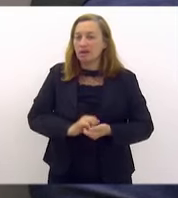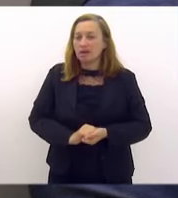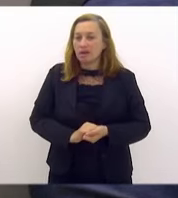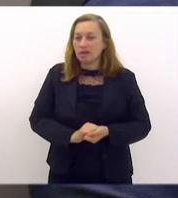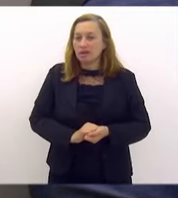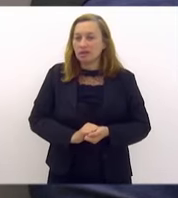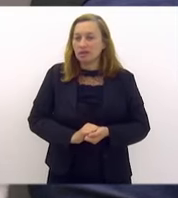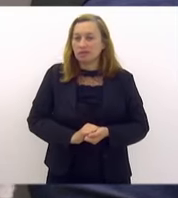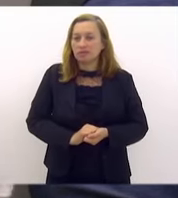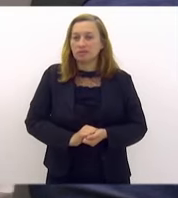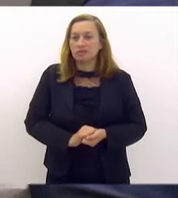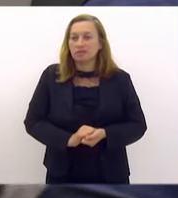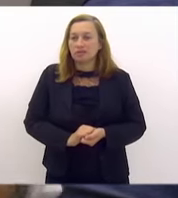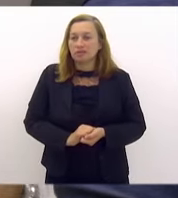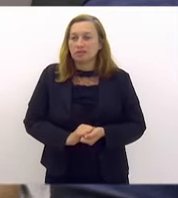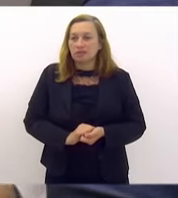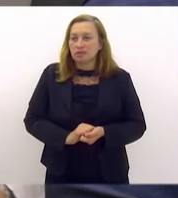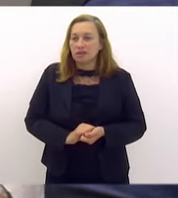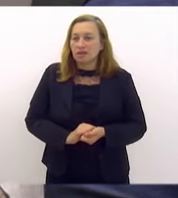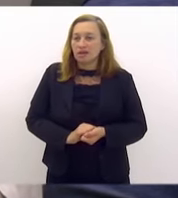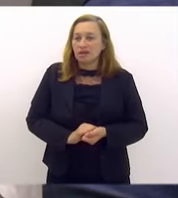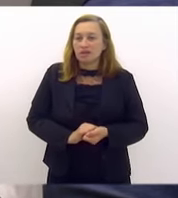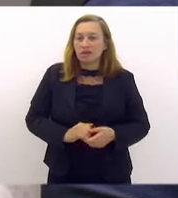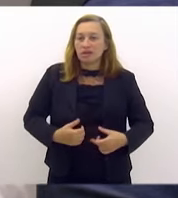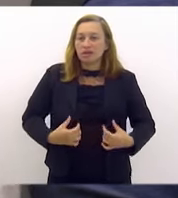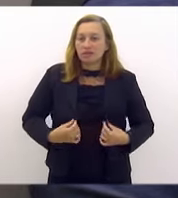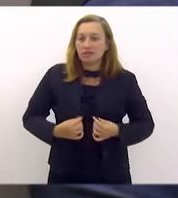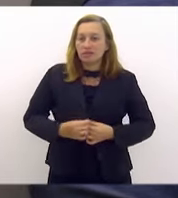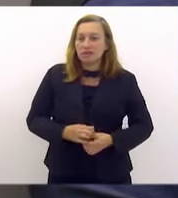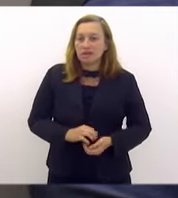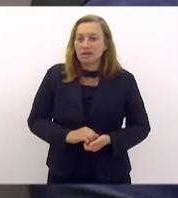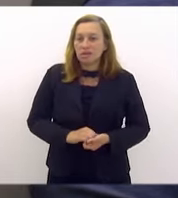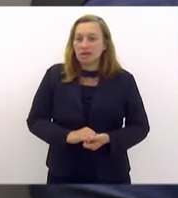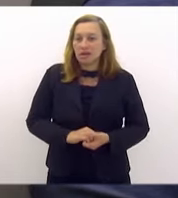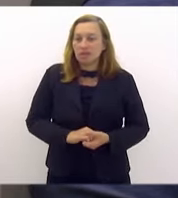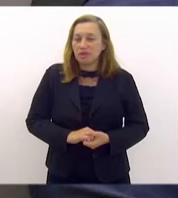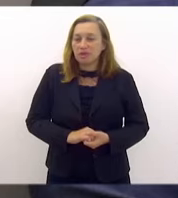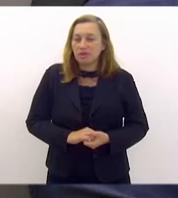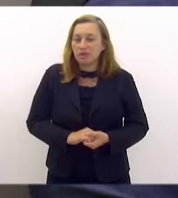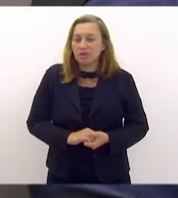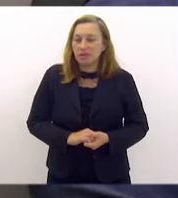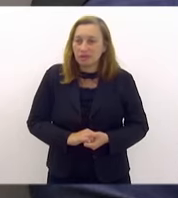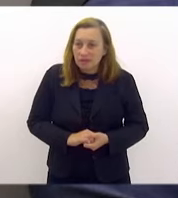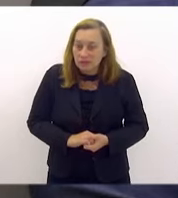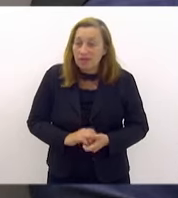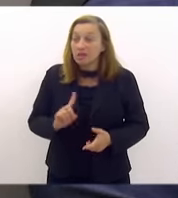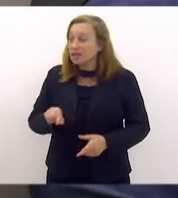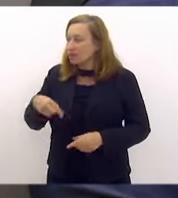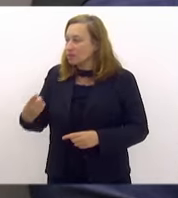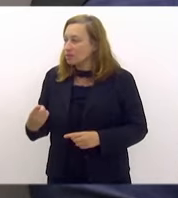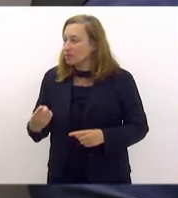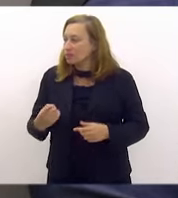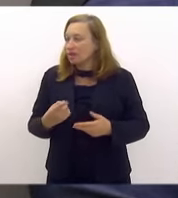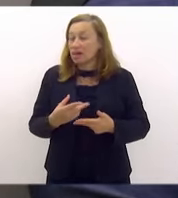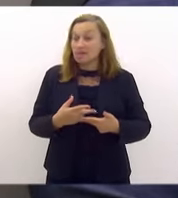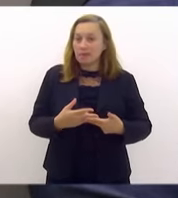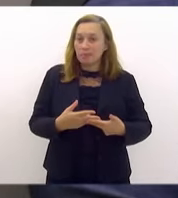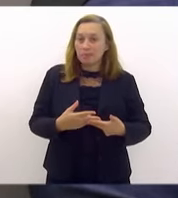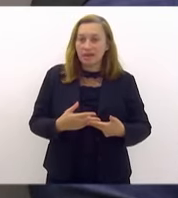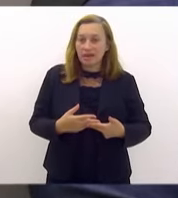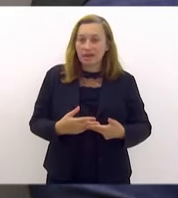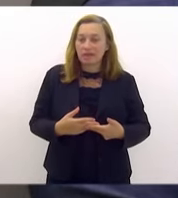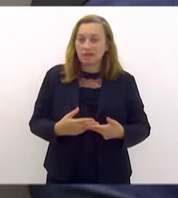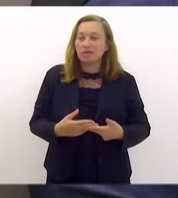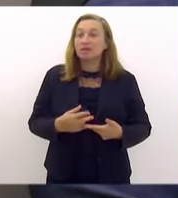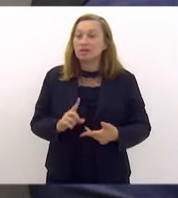né então é basicamente isso aí que eu queria eh falar e a outra coisa também por último não menos importante